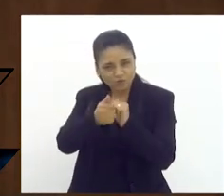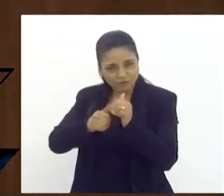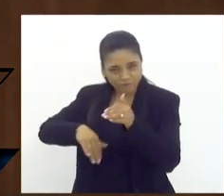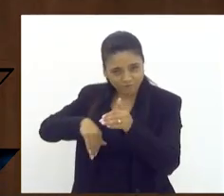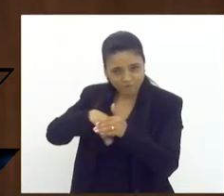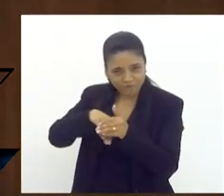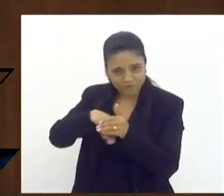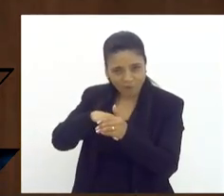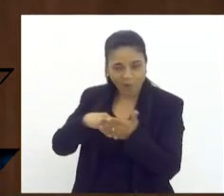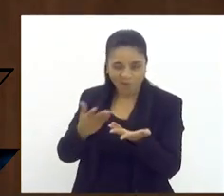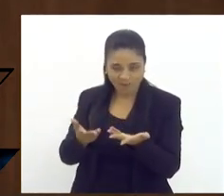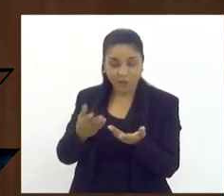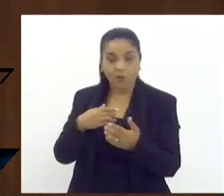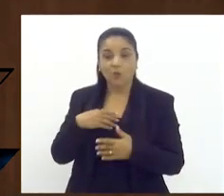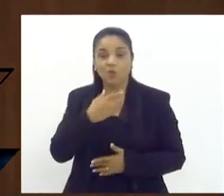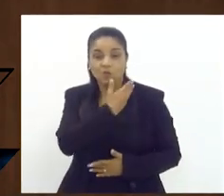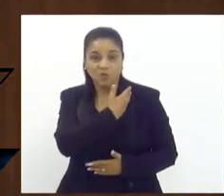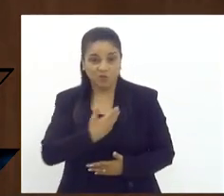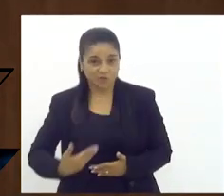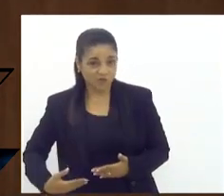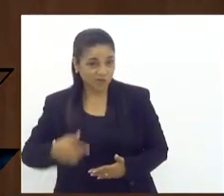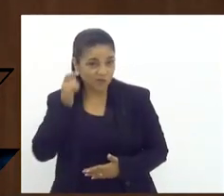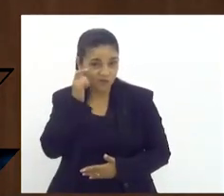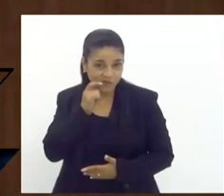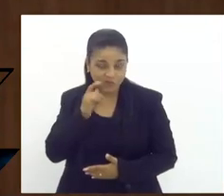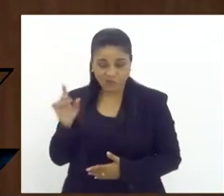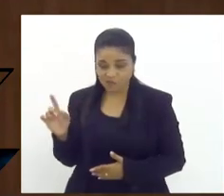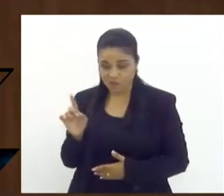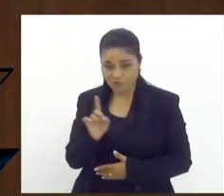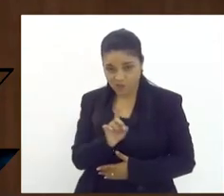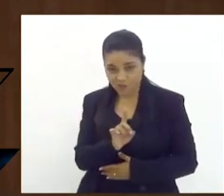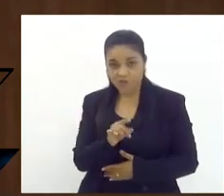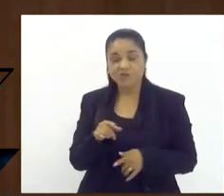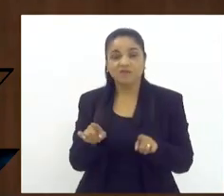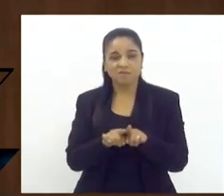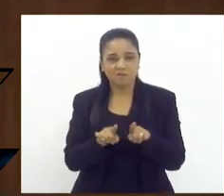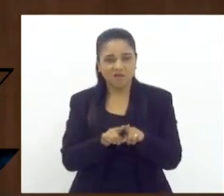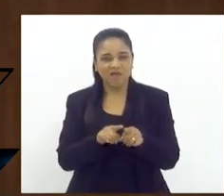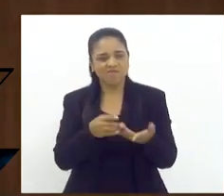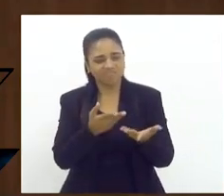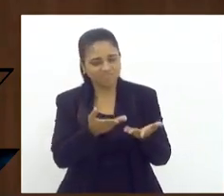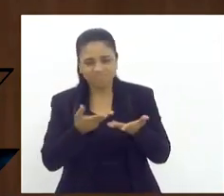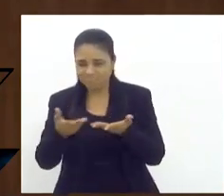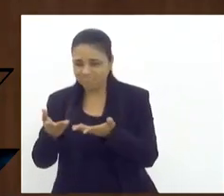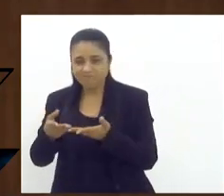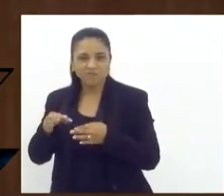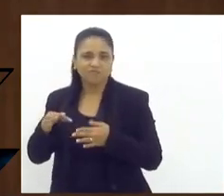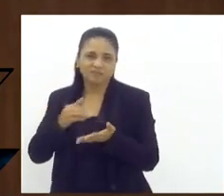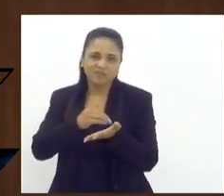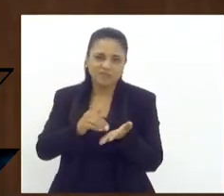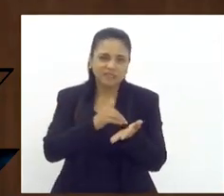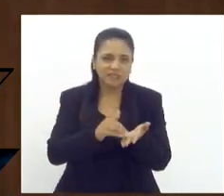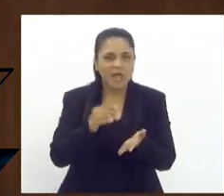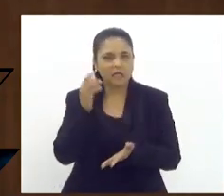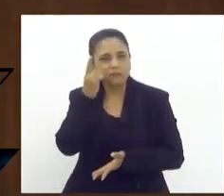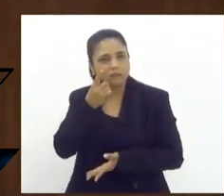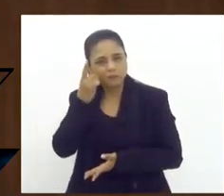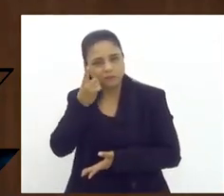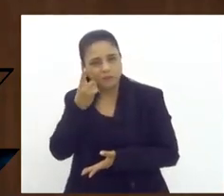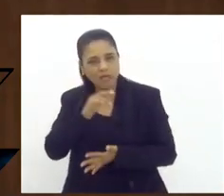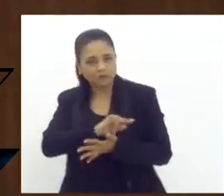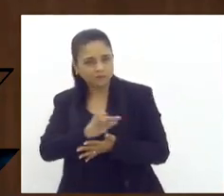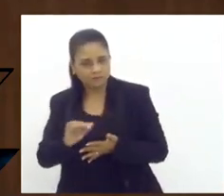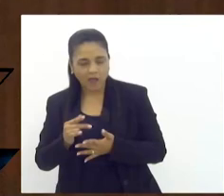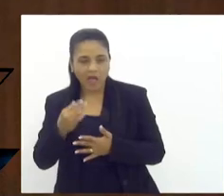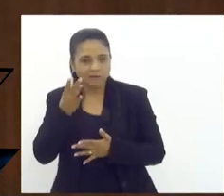Castro esteve presente várias autoridades deputados secretários Então essa minha